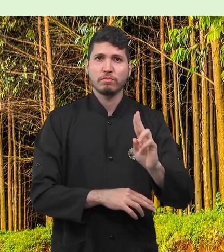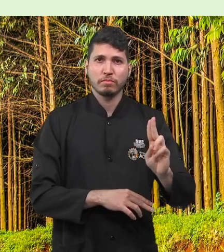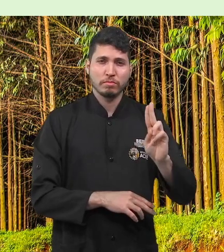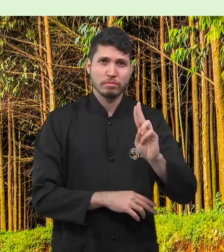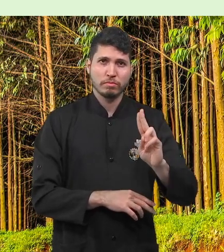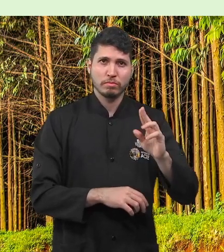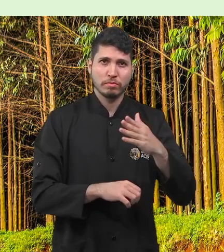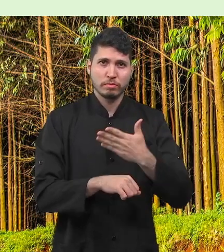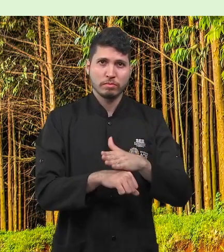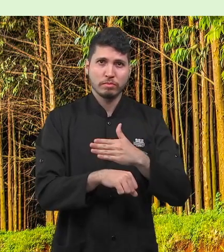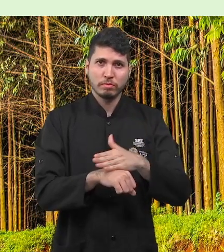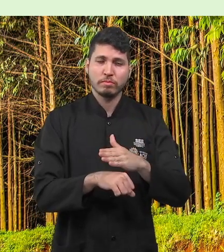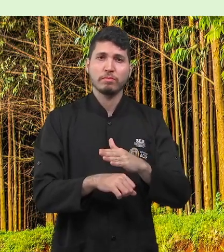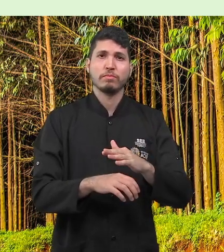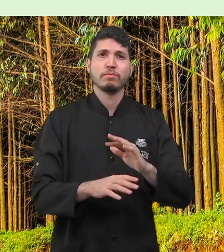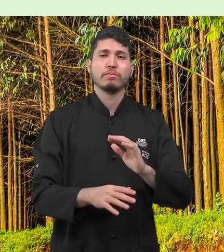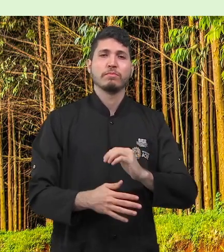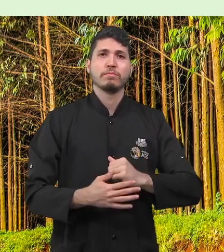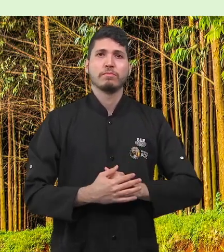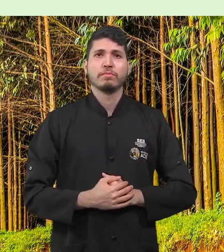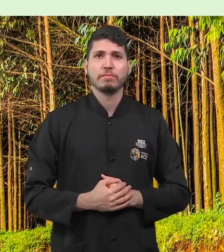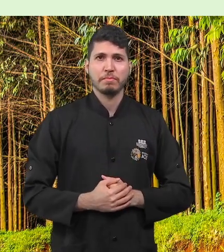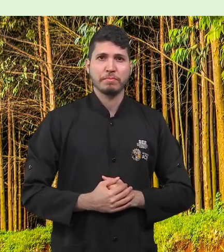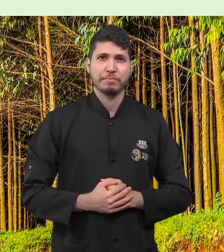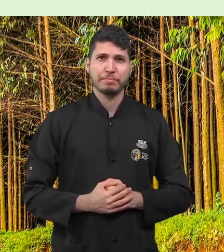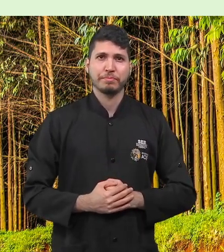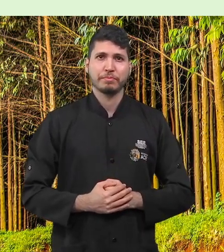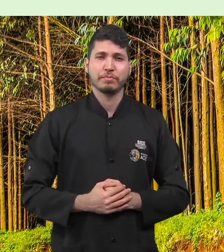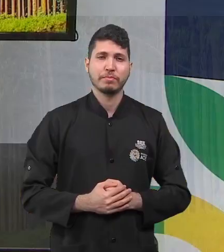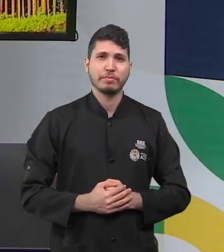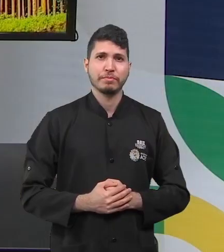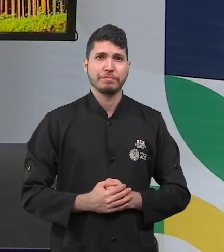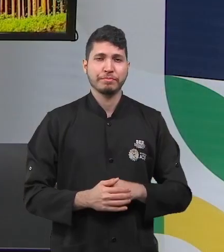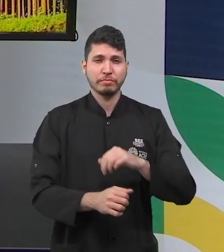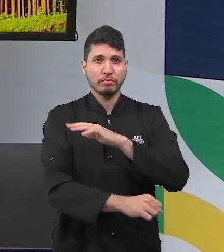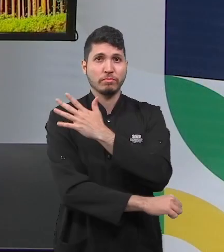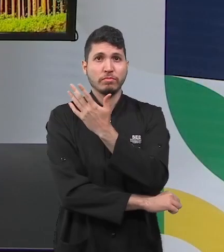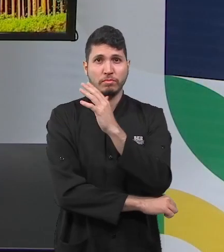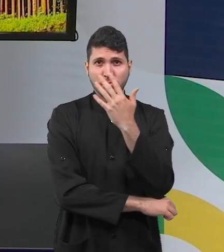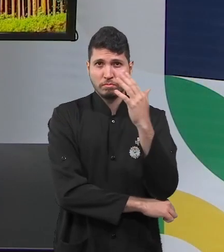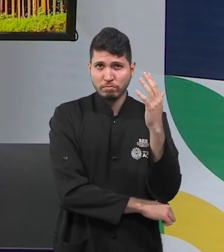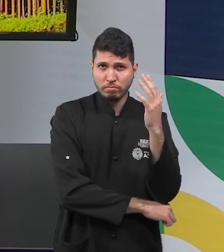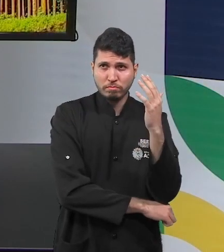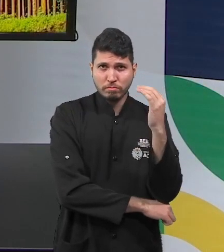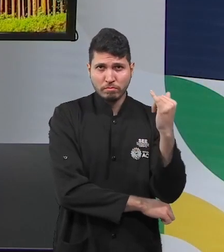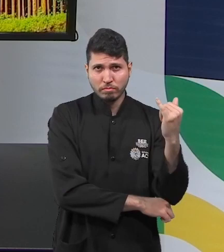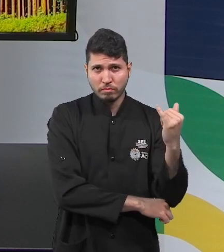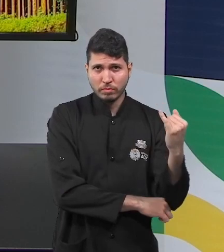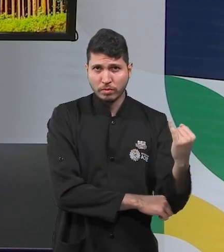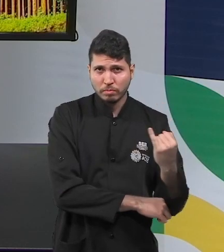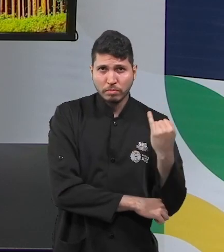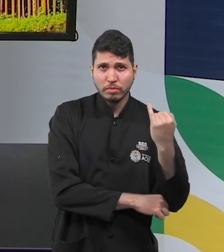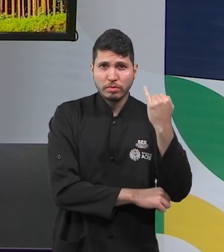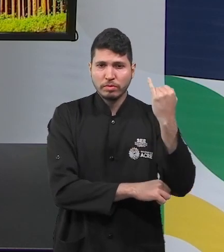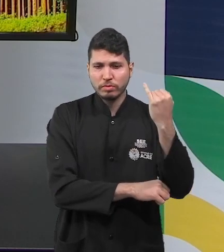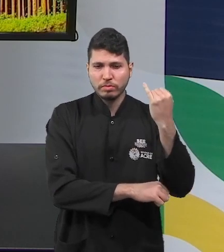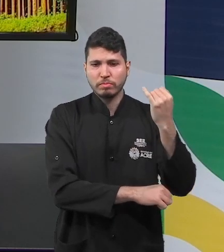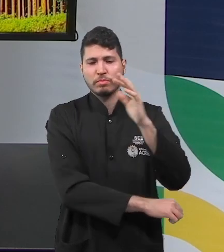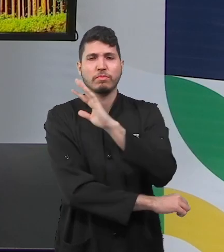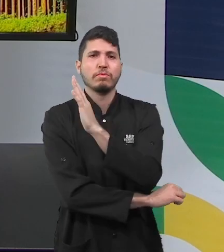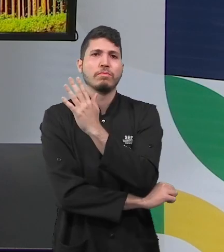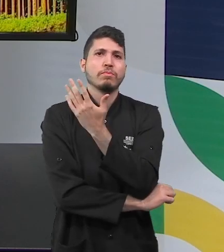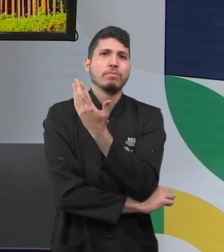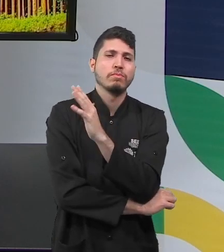o desenvolvimento. Então, as florestas, elas não são importantes só para o meio ambiental, mas